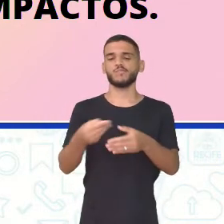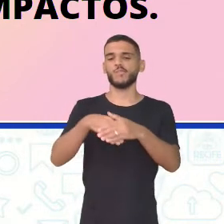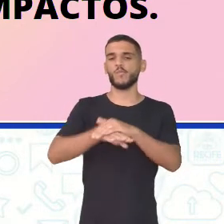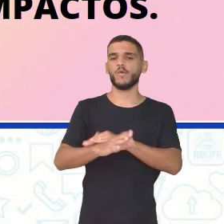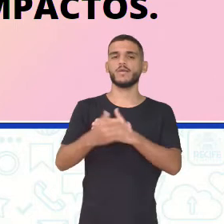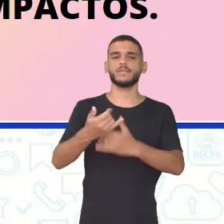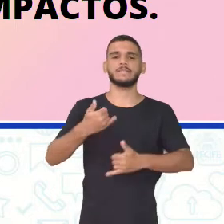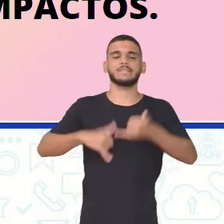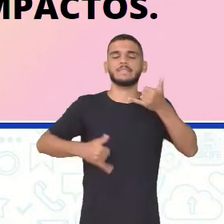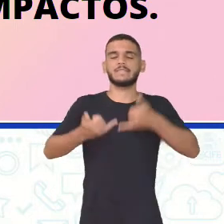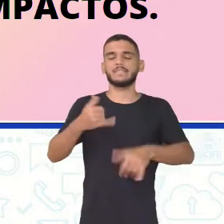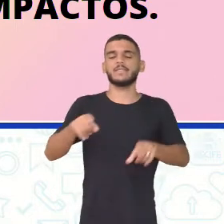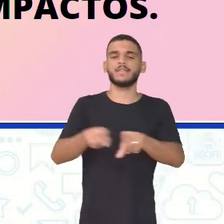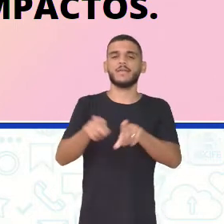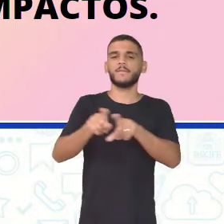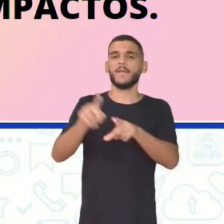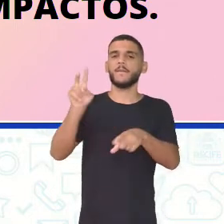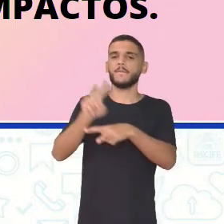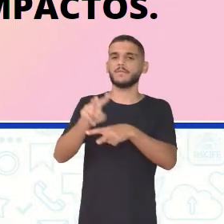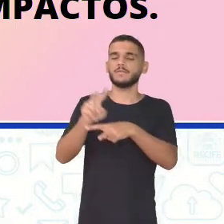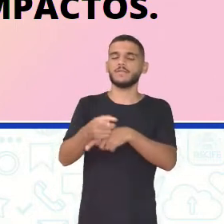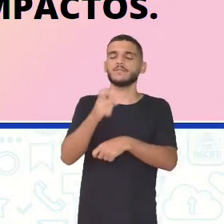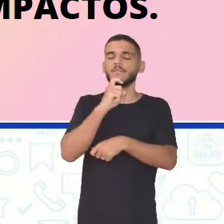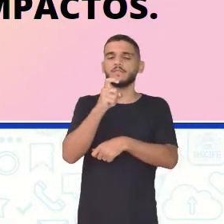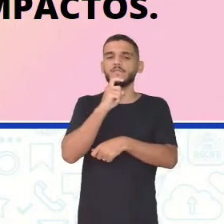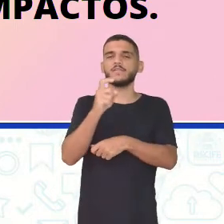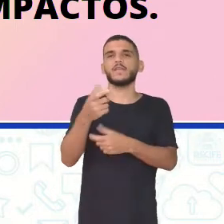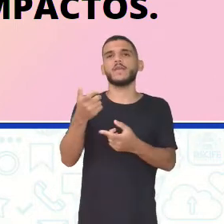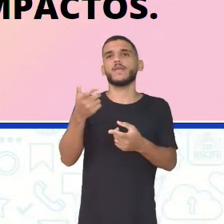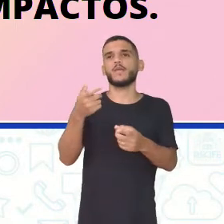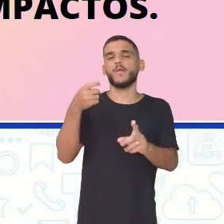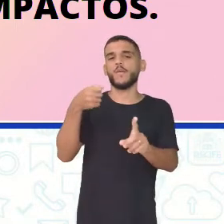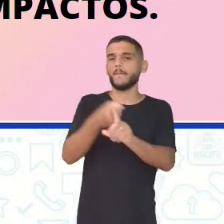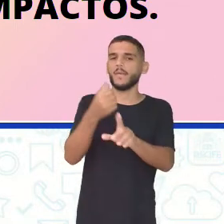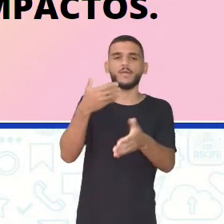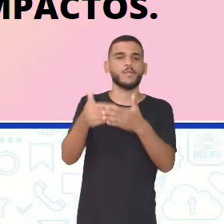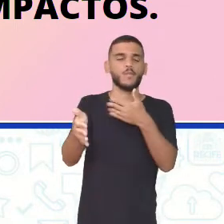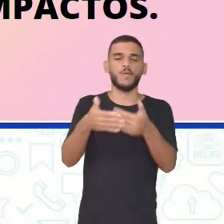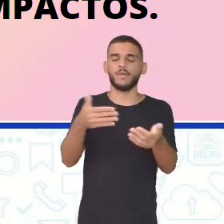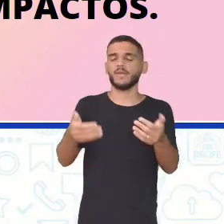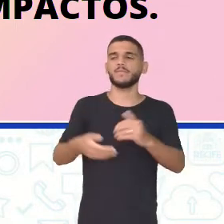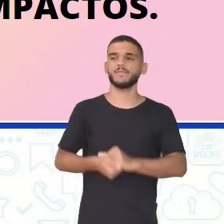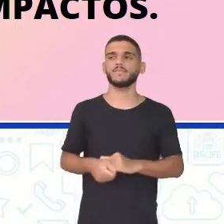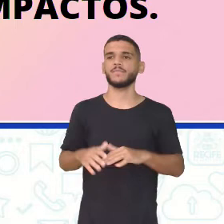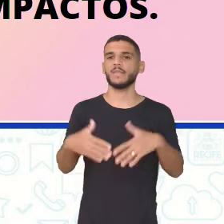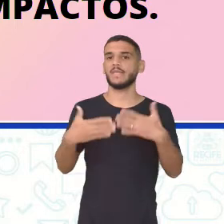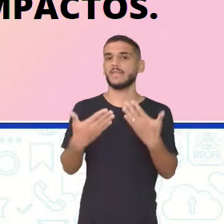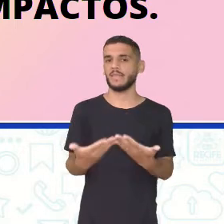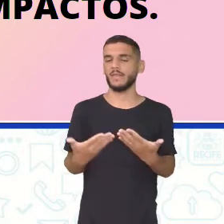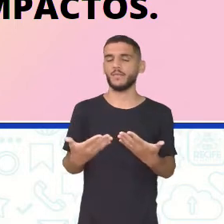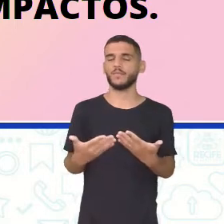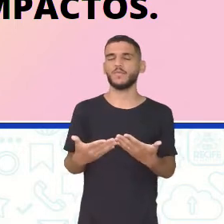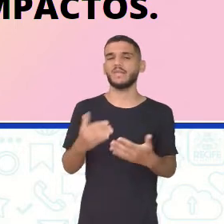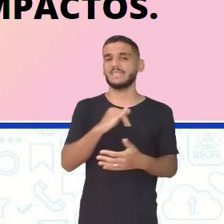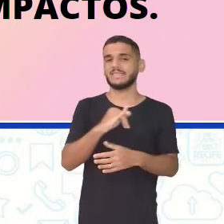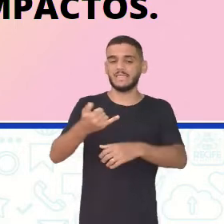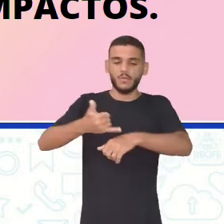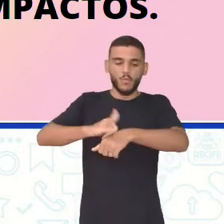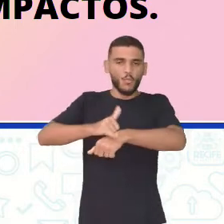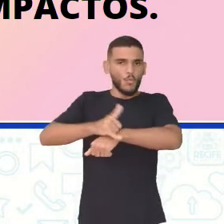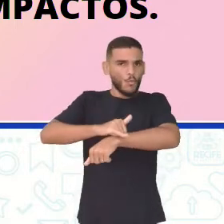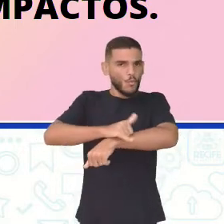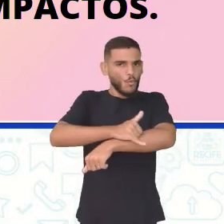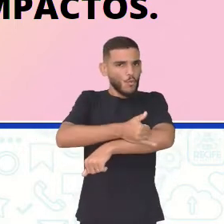também proteção contra o frio e os impactos. Porém, esse tecido, quando está em grande proporção, né,